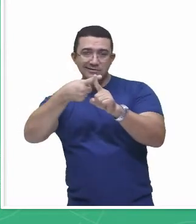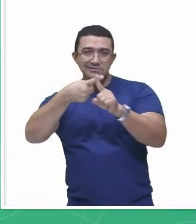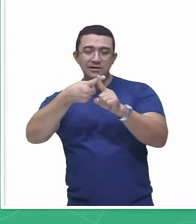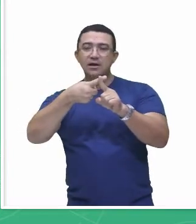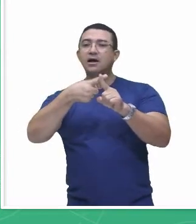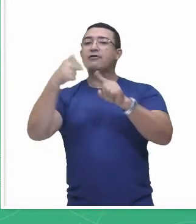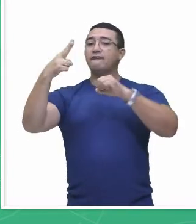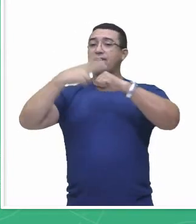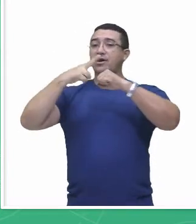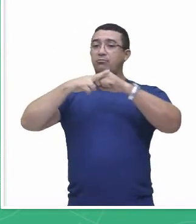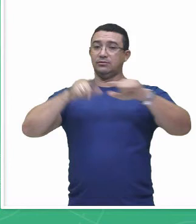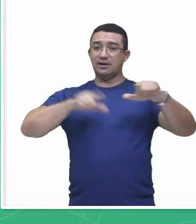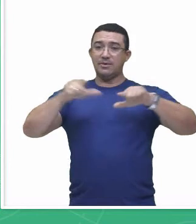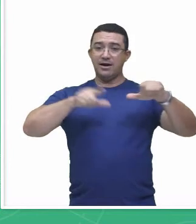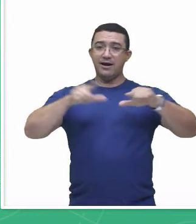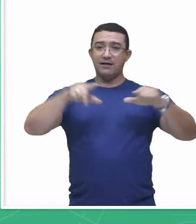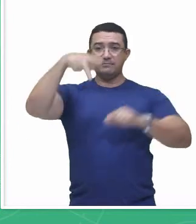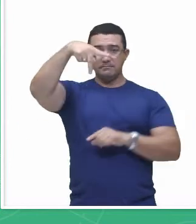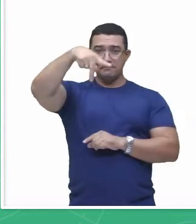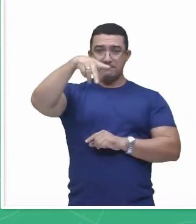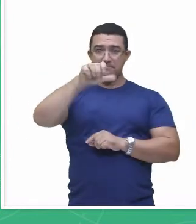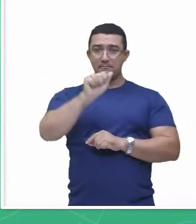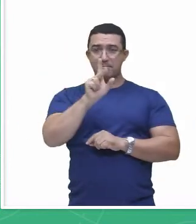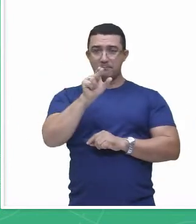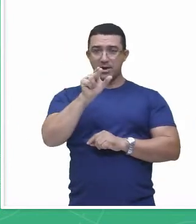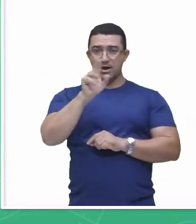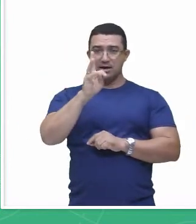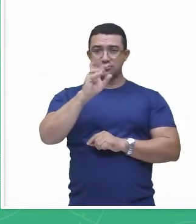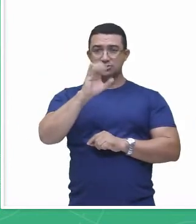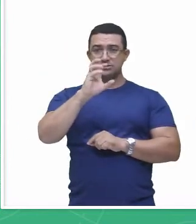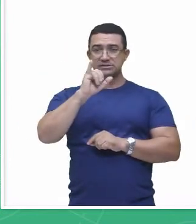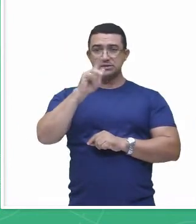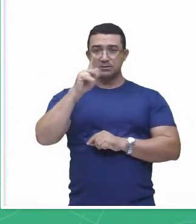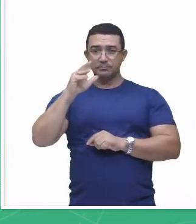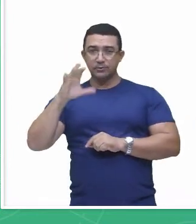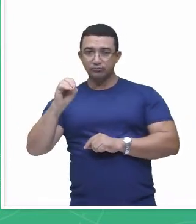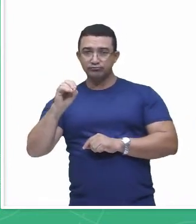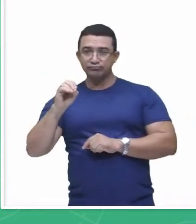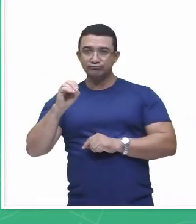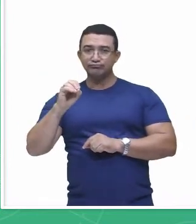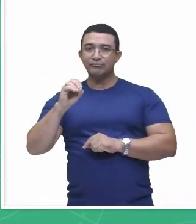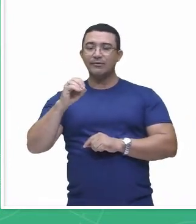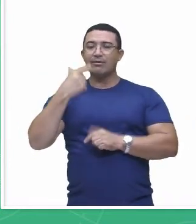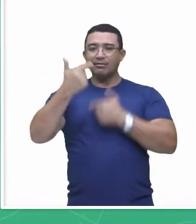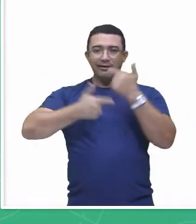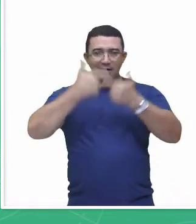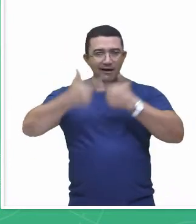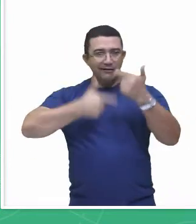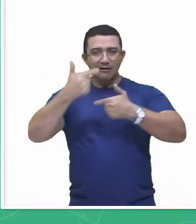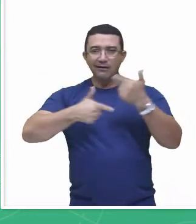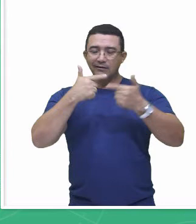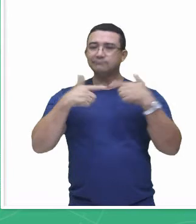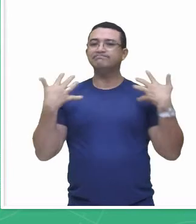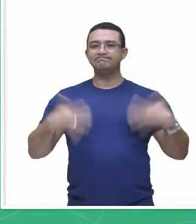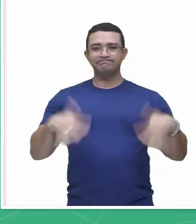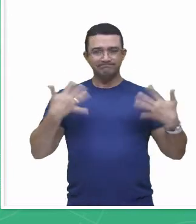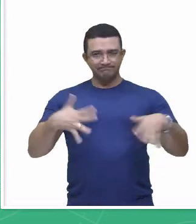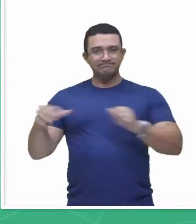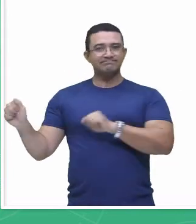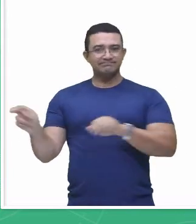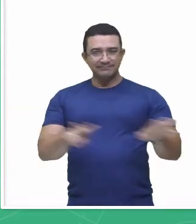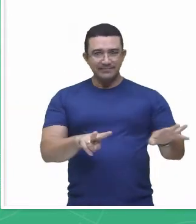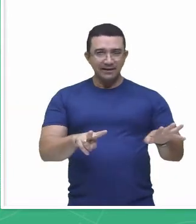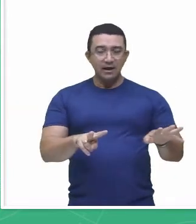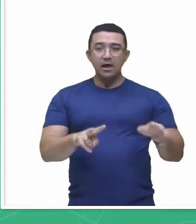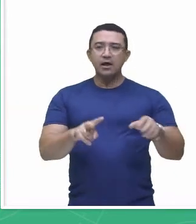He trabajado mucho esta semana. Trabalhei muito esta semana. Então, lembrem-se, gente, quando a gente fala de